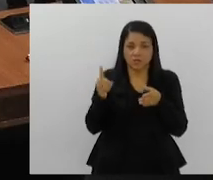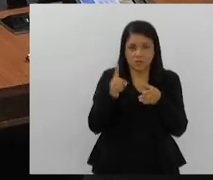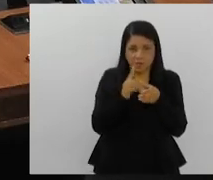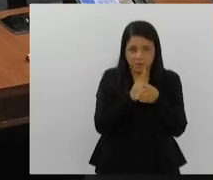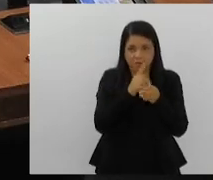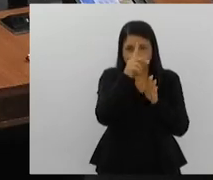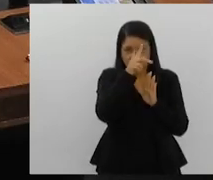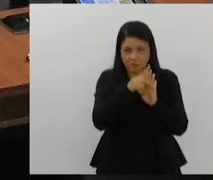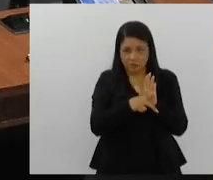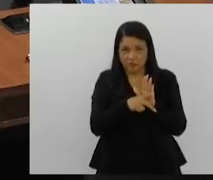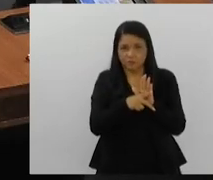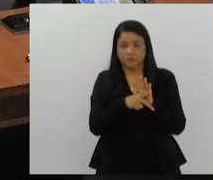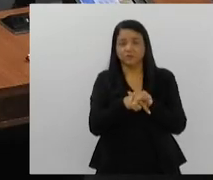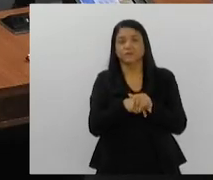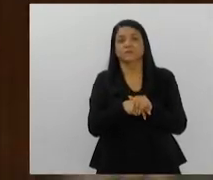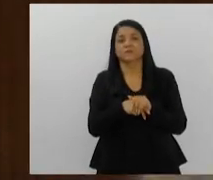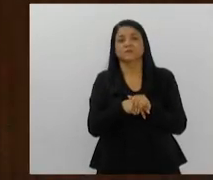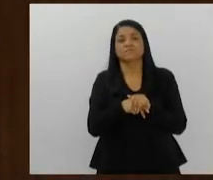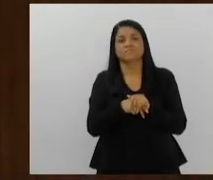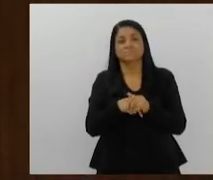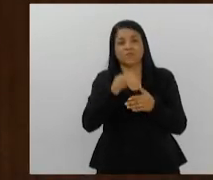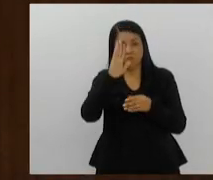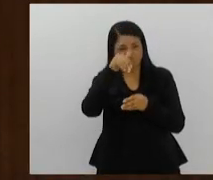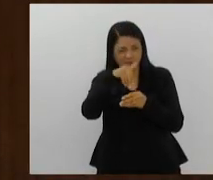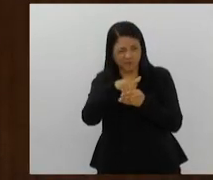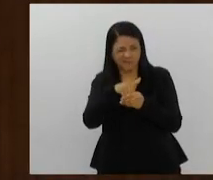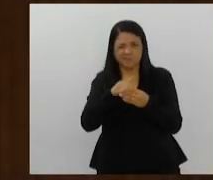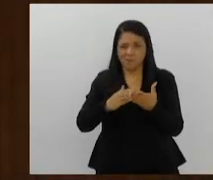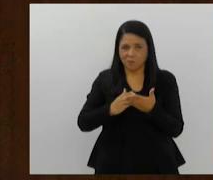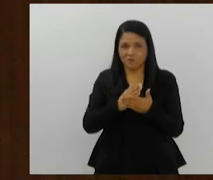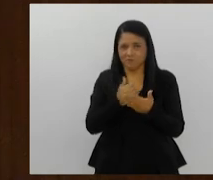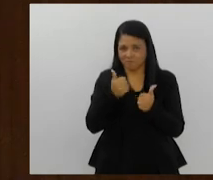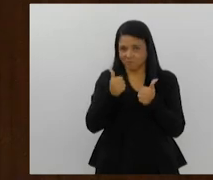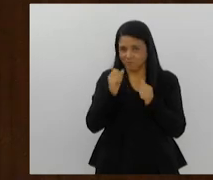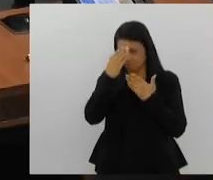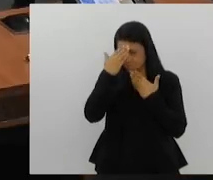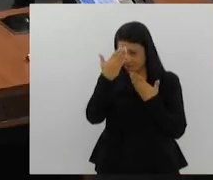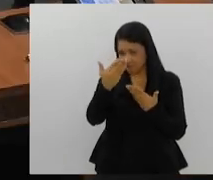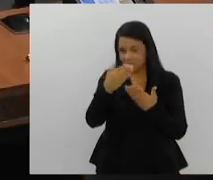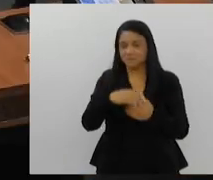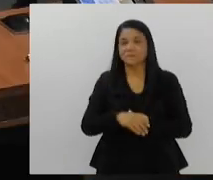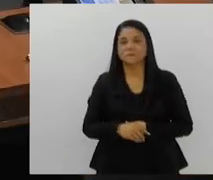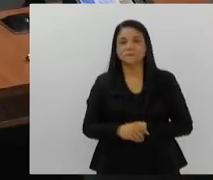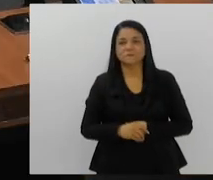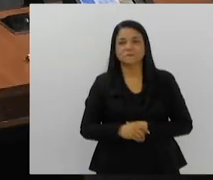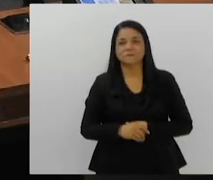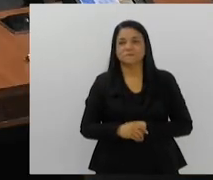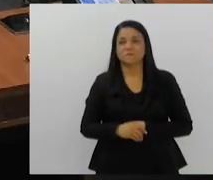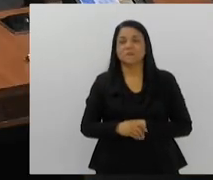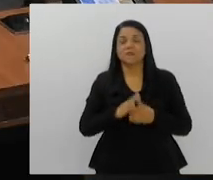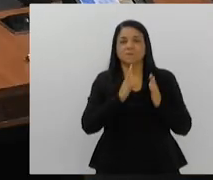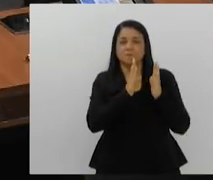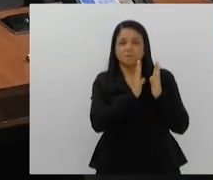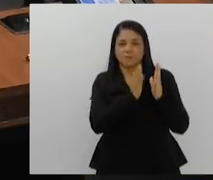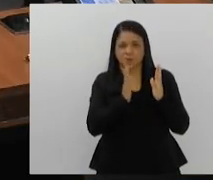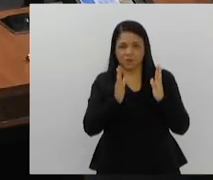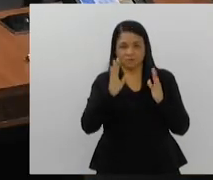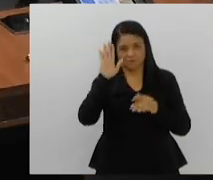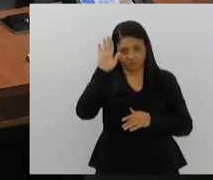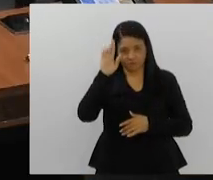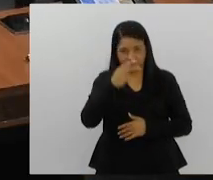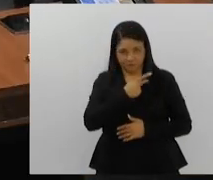do projeto. E vamos à votação, vamos à aprovação. Obrigado. É, pela ordem, presidente.